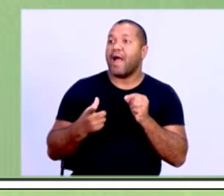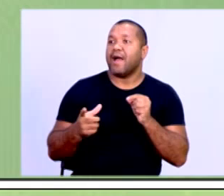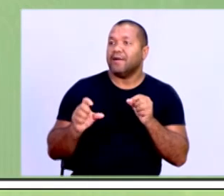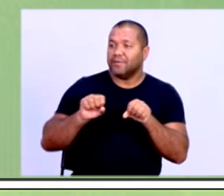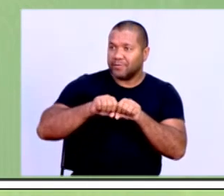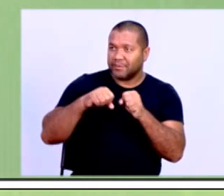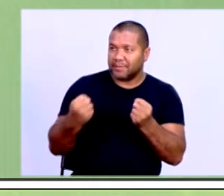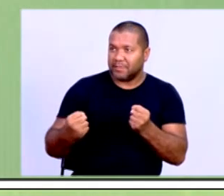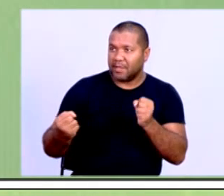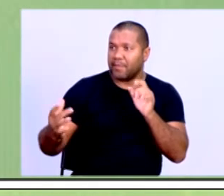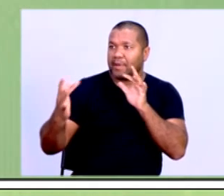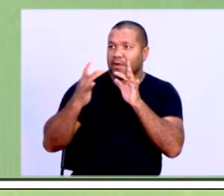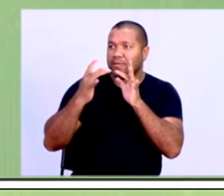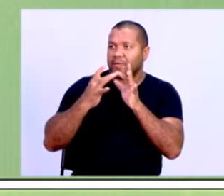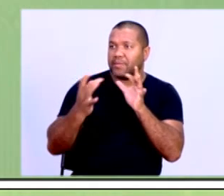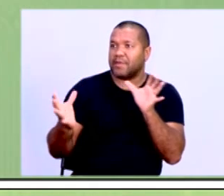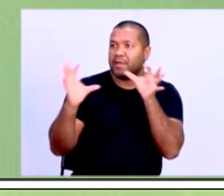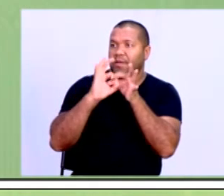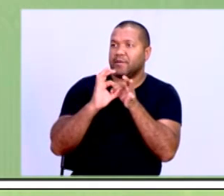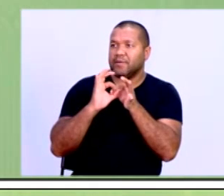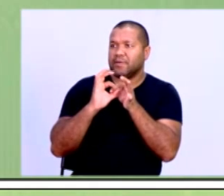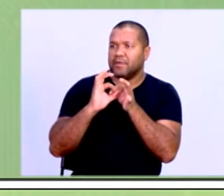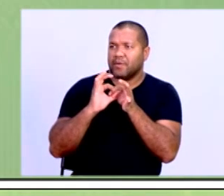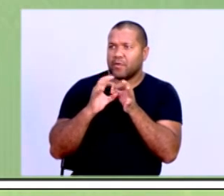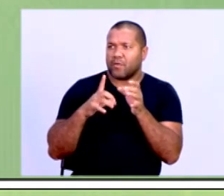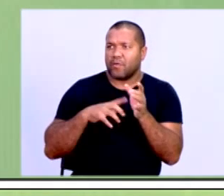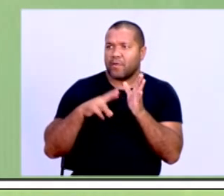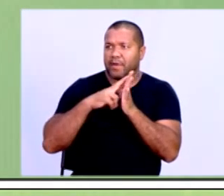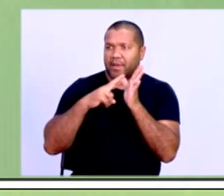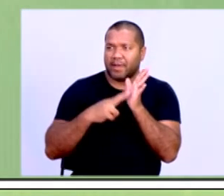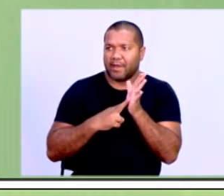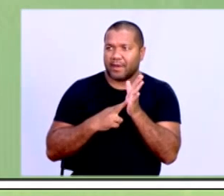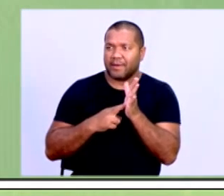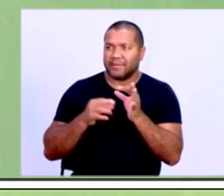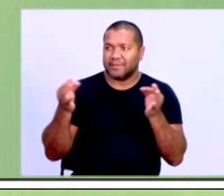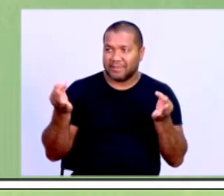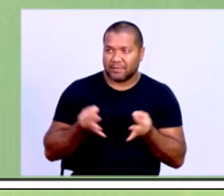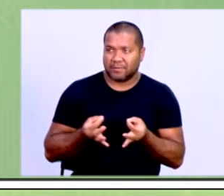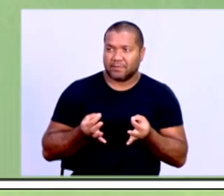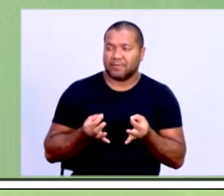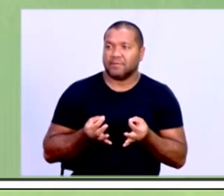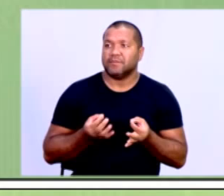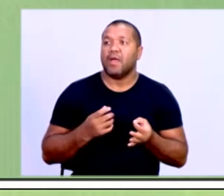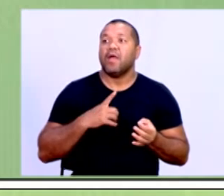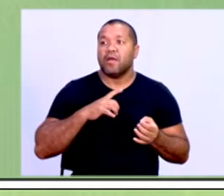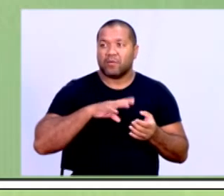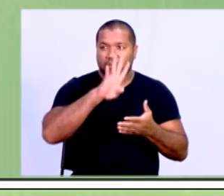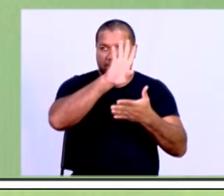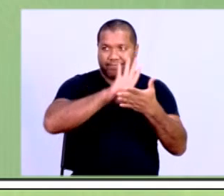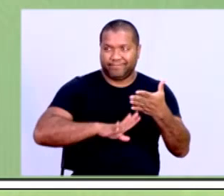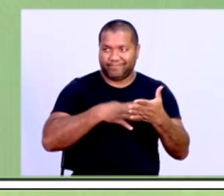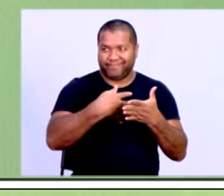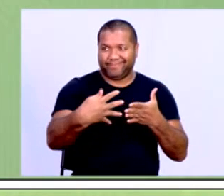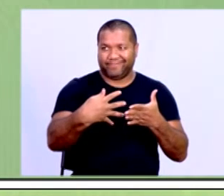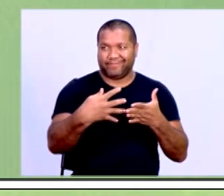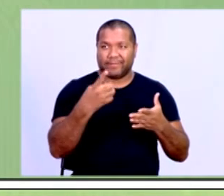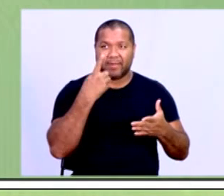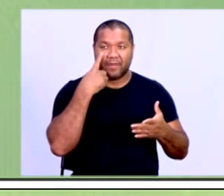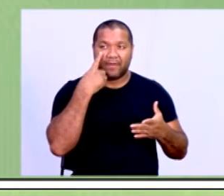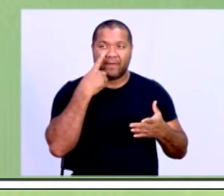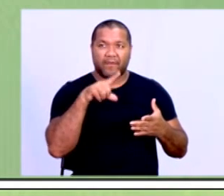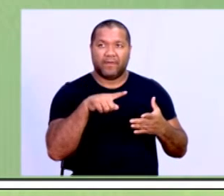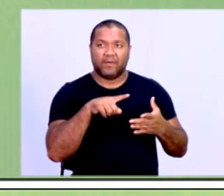com definições precisas e rigorosas. Eu tenho aqui uma tabela com